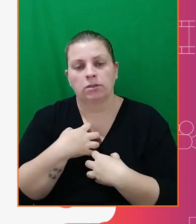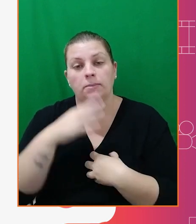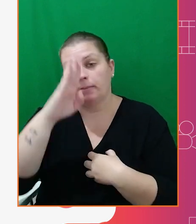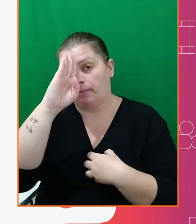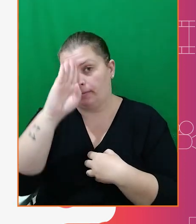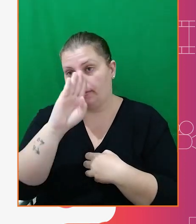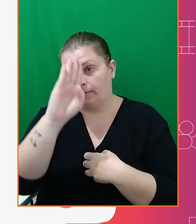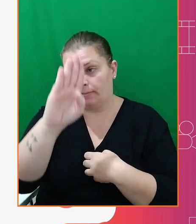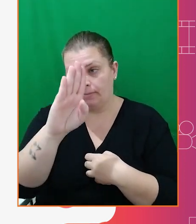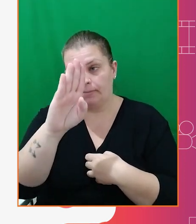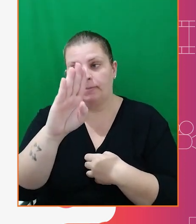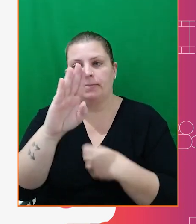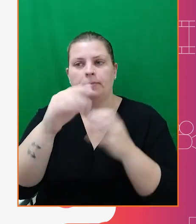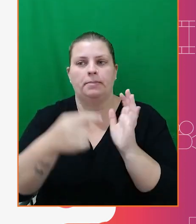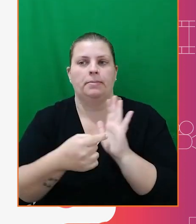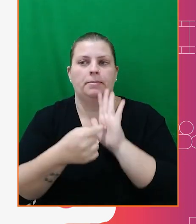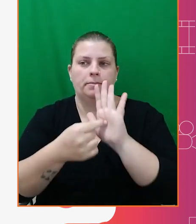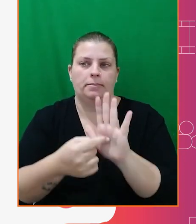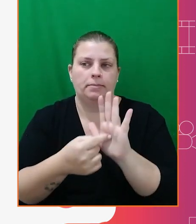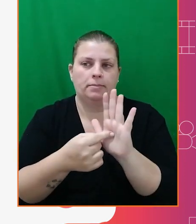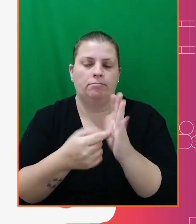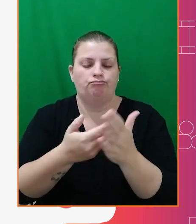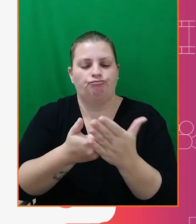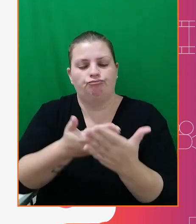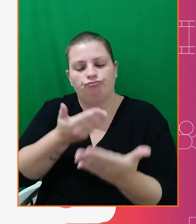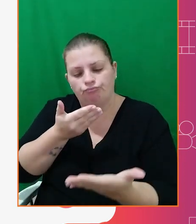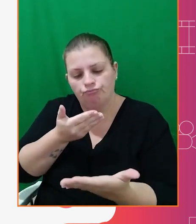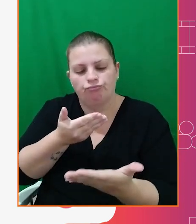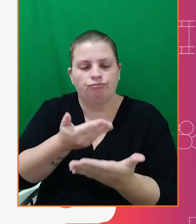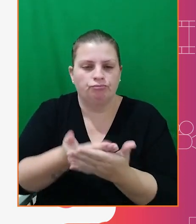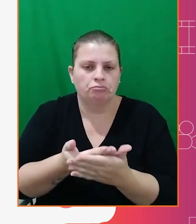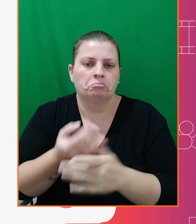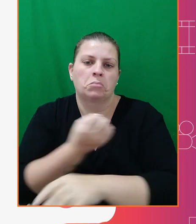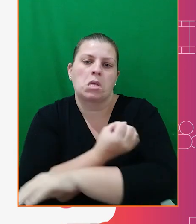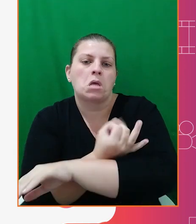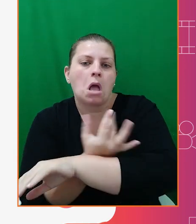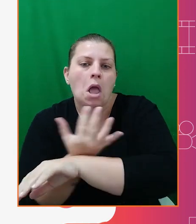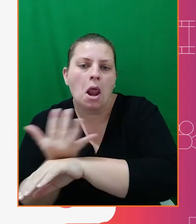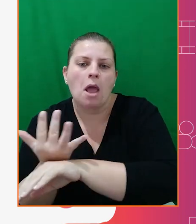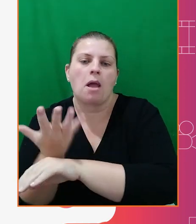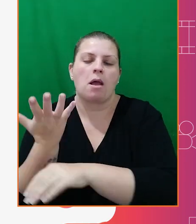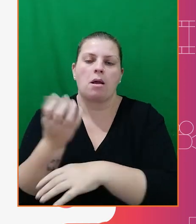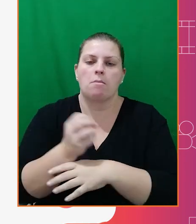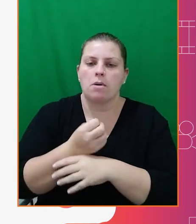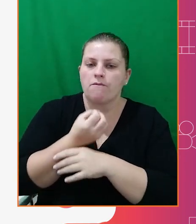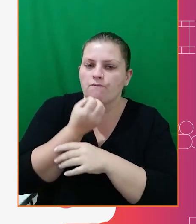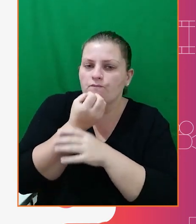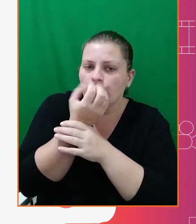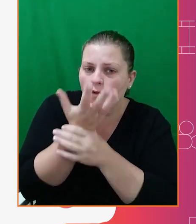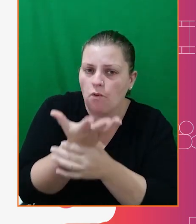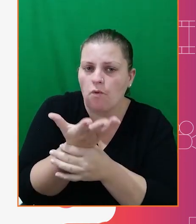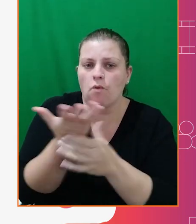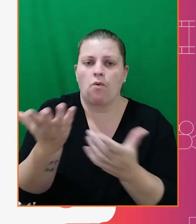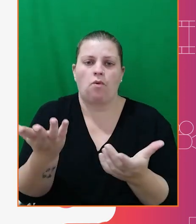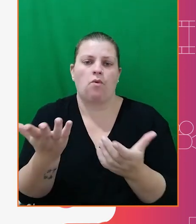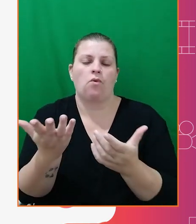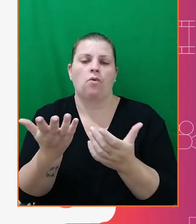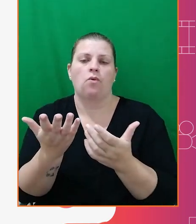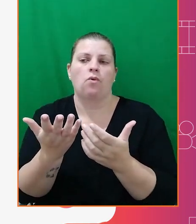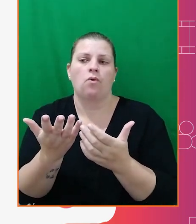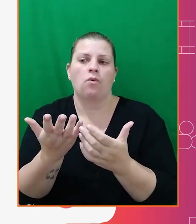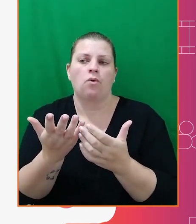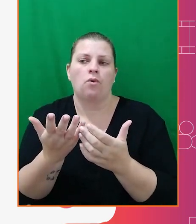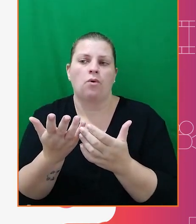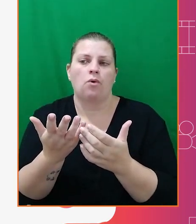para insinuar diversas texturas, como gramas ou flores, como nesse caso, assim como vários